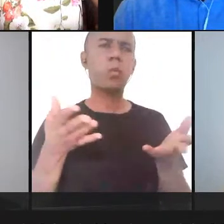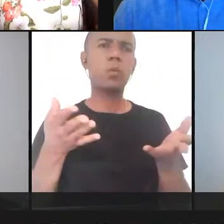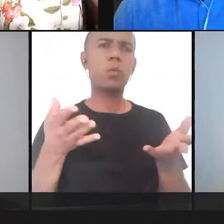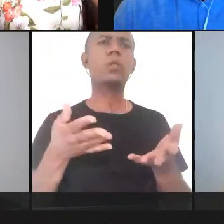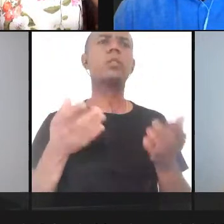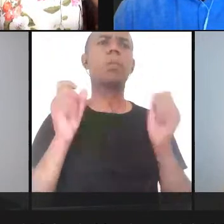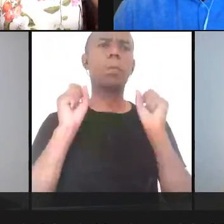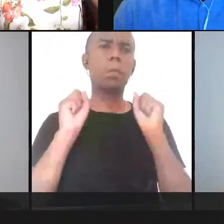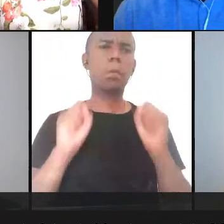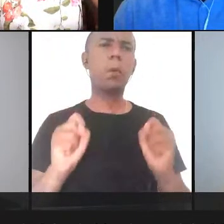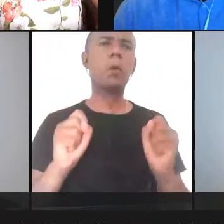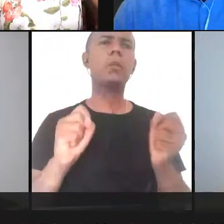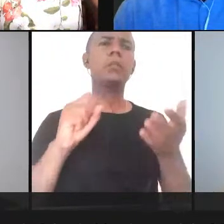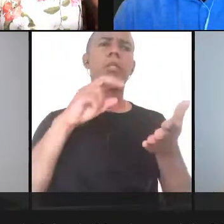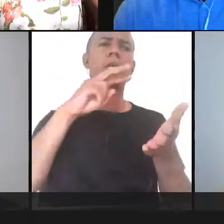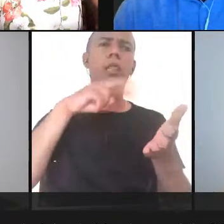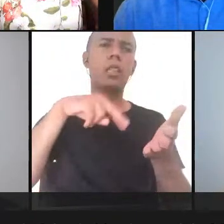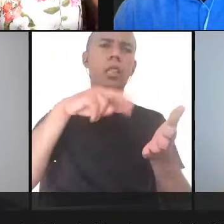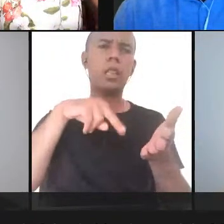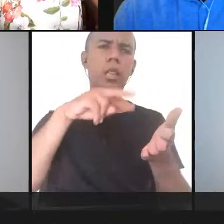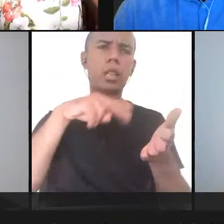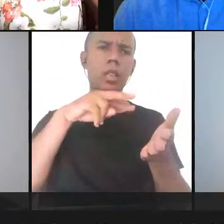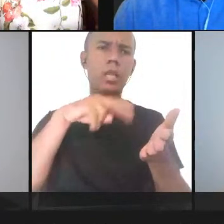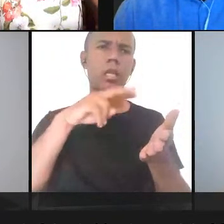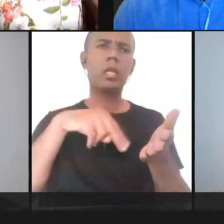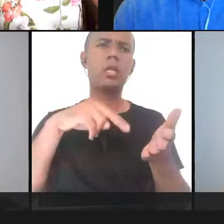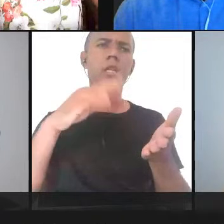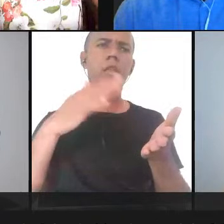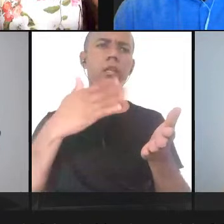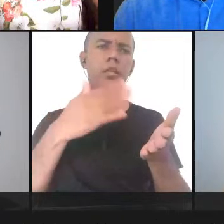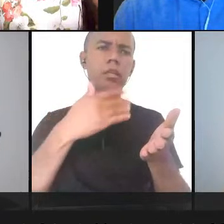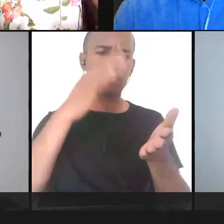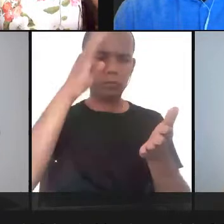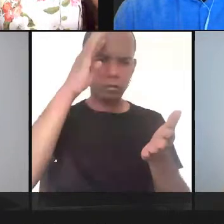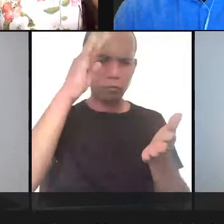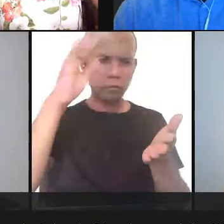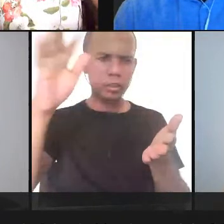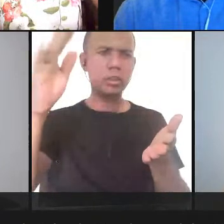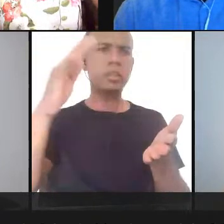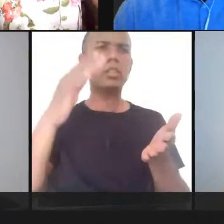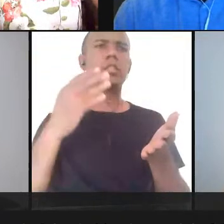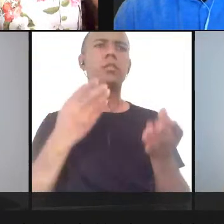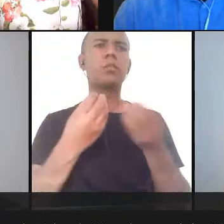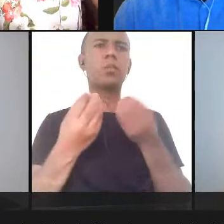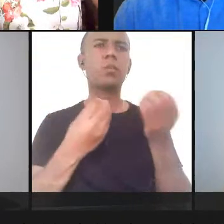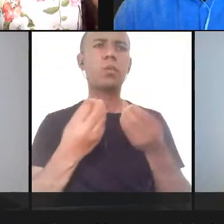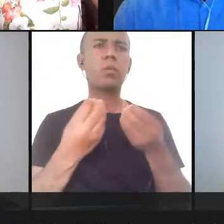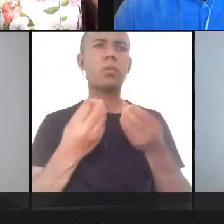no imaginário infantil, no imaginário moçambicano, com histórias como